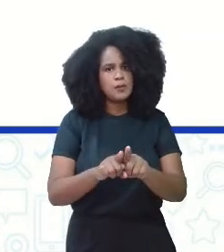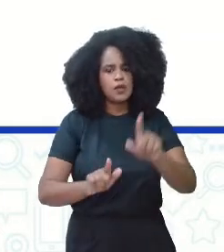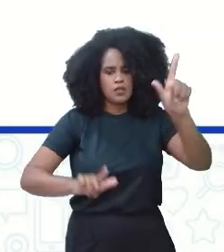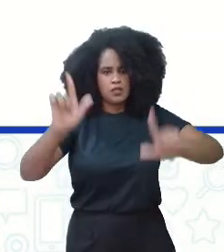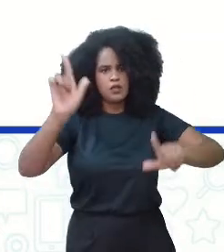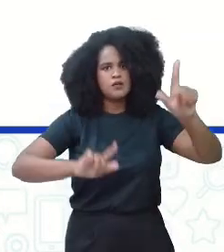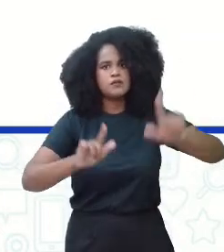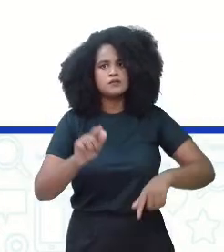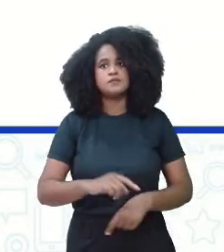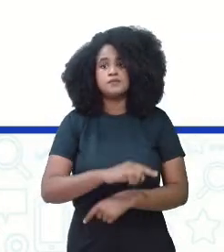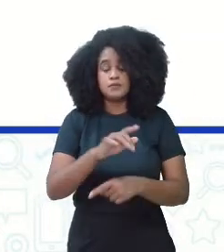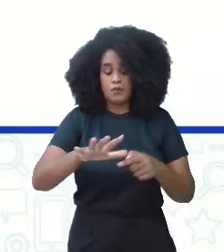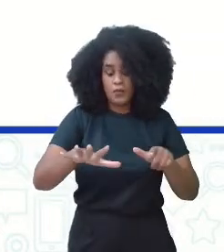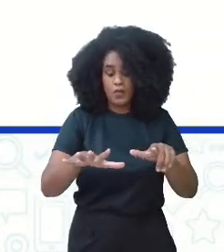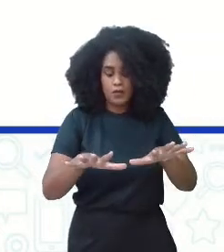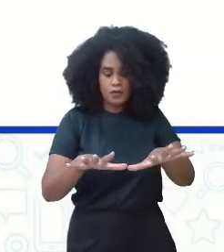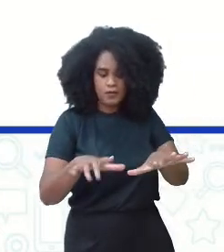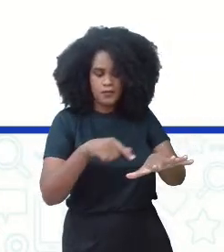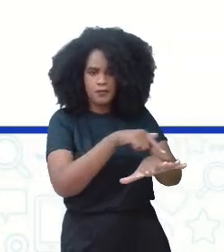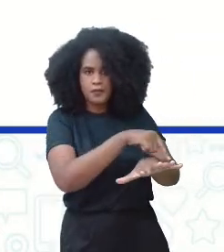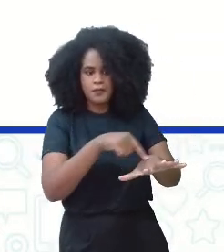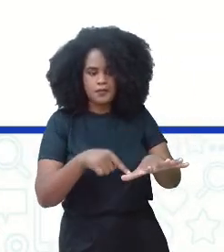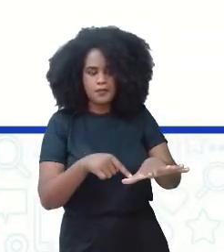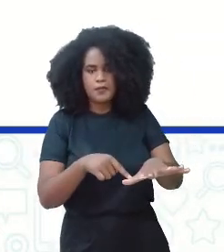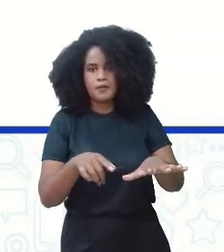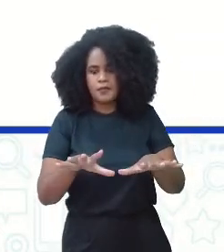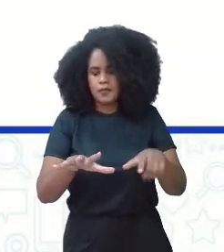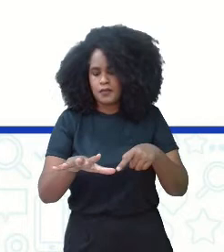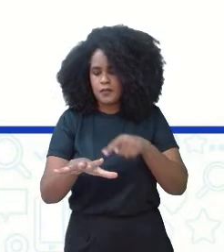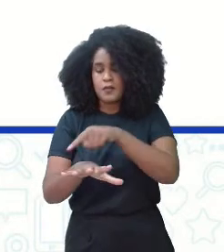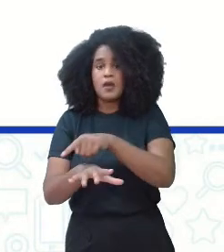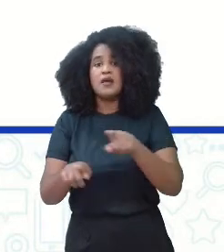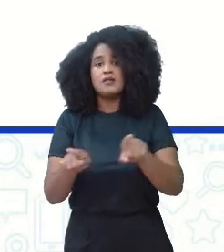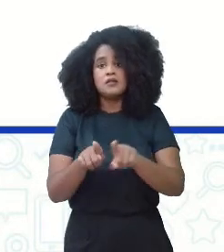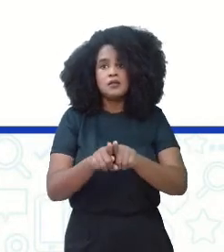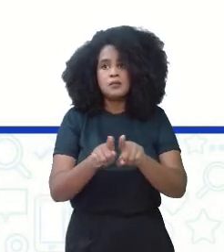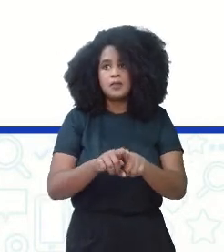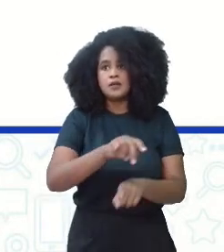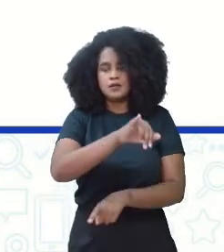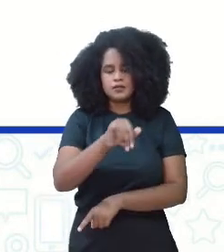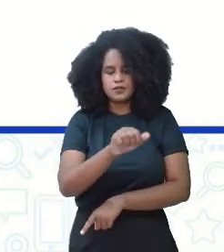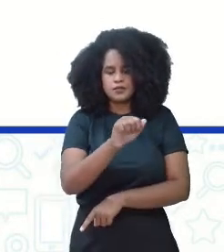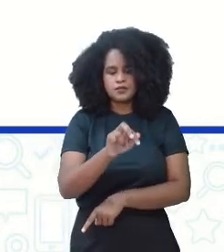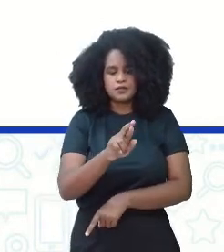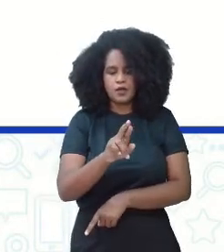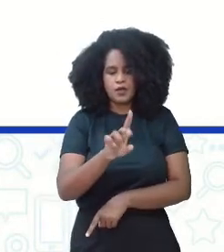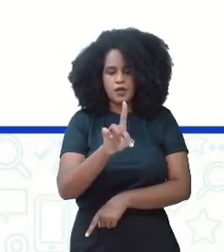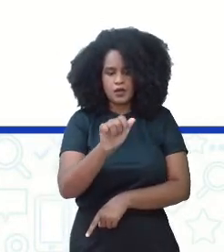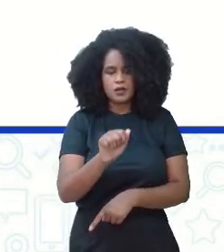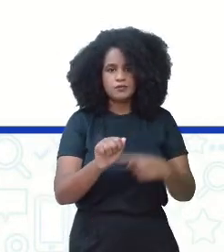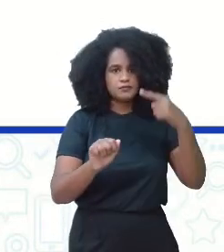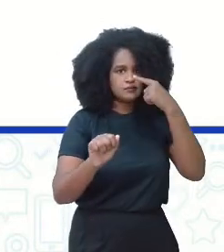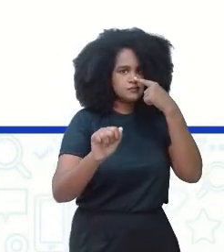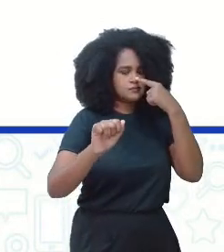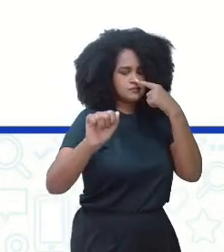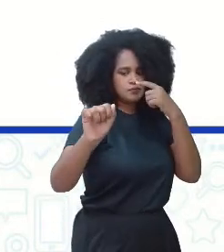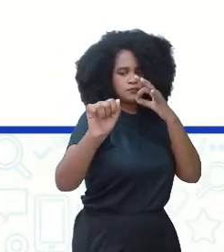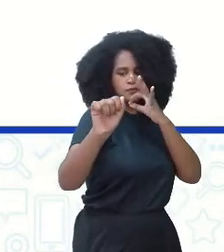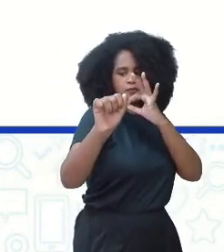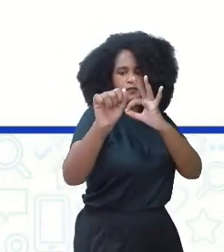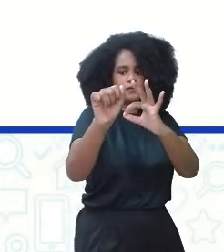palmo, a jarda, que é a distância, né, o braço aberto, a distância do nariz até a ponta da sua mão lá.